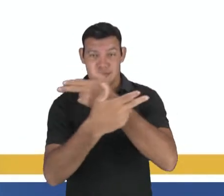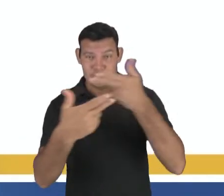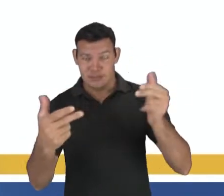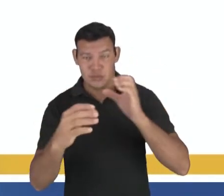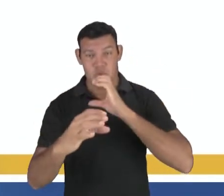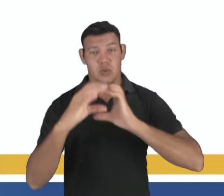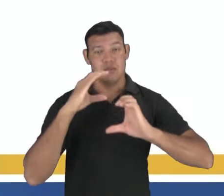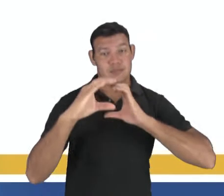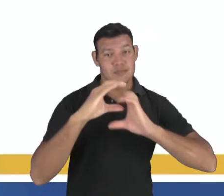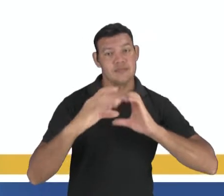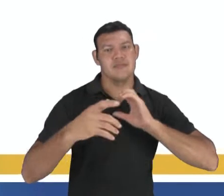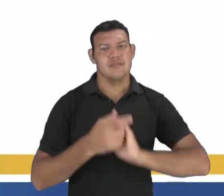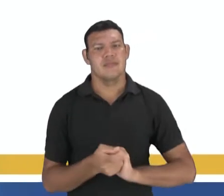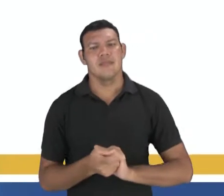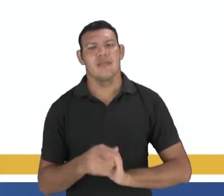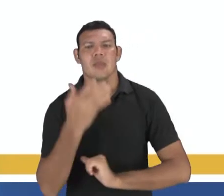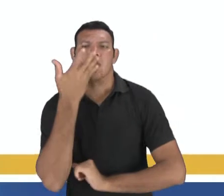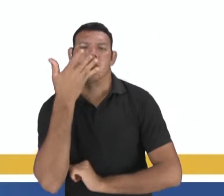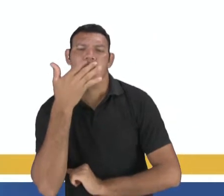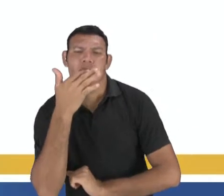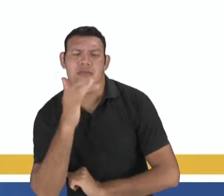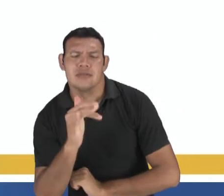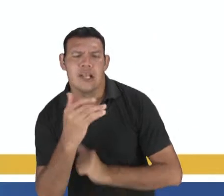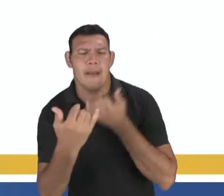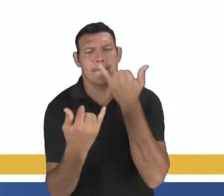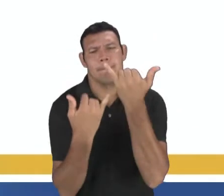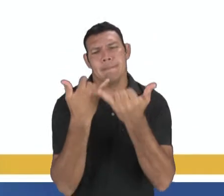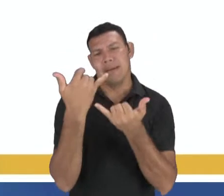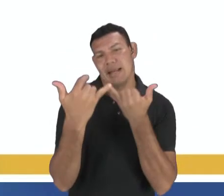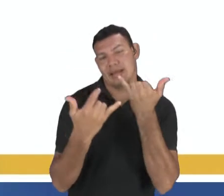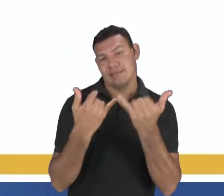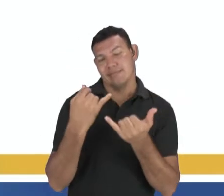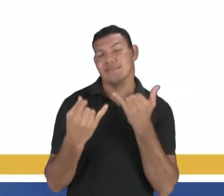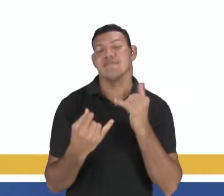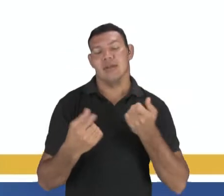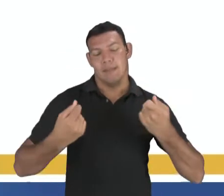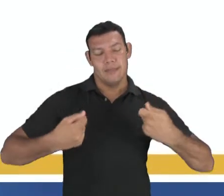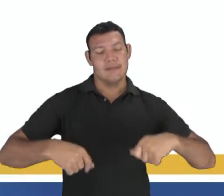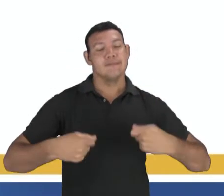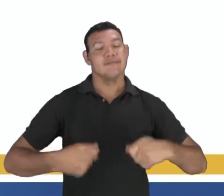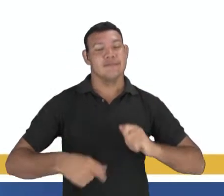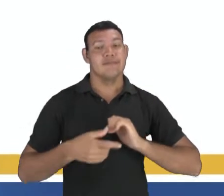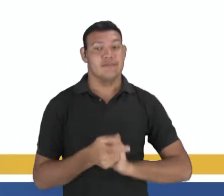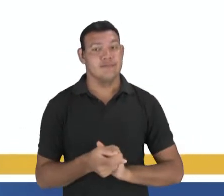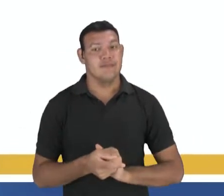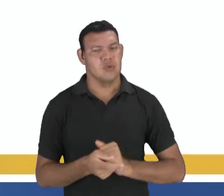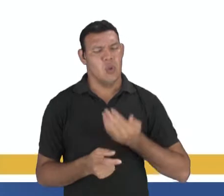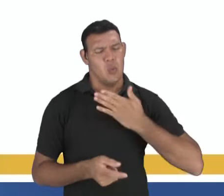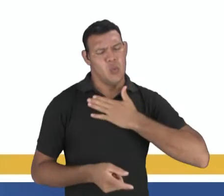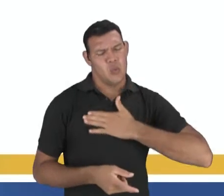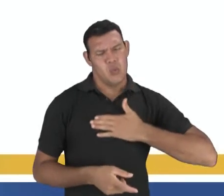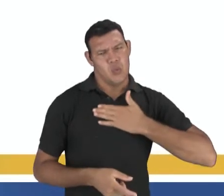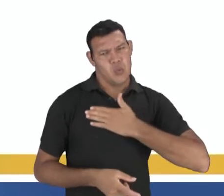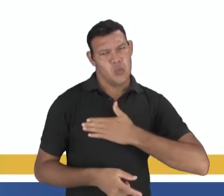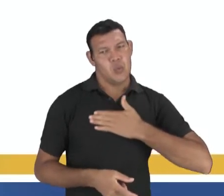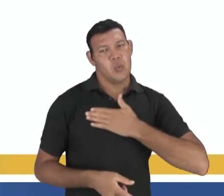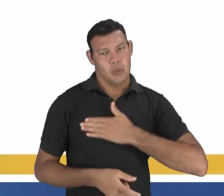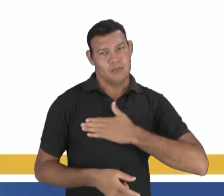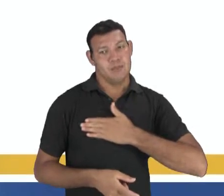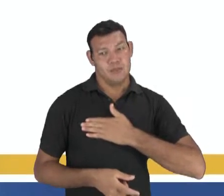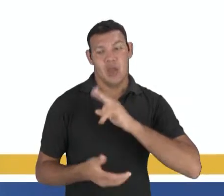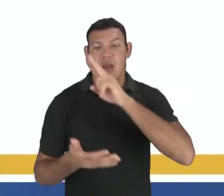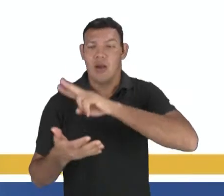comunicação, levando as crianças à ludicidade necessária, a fim de que o gosto pela